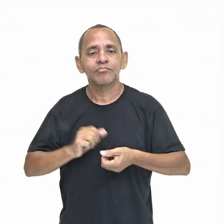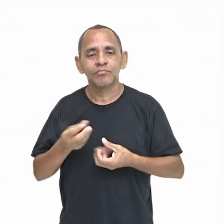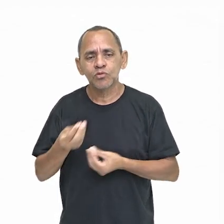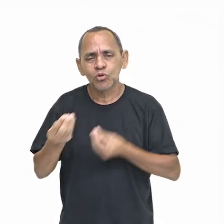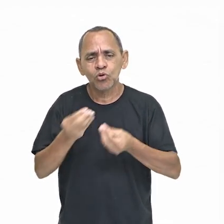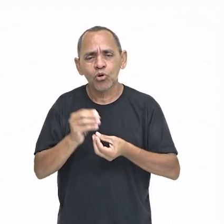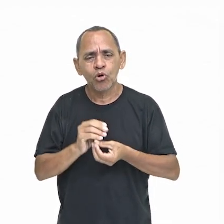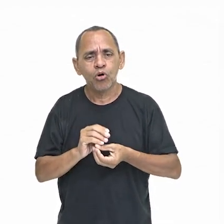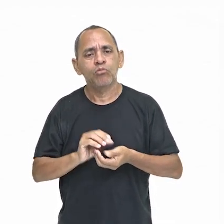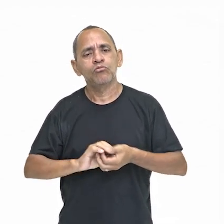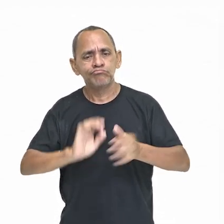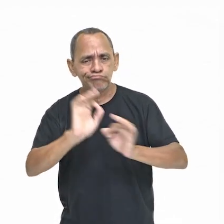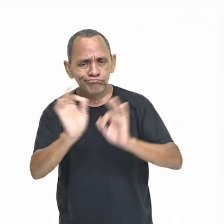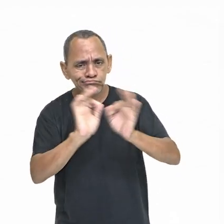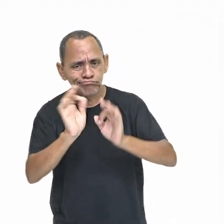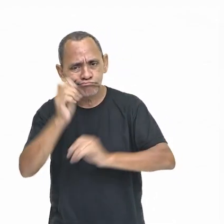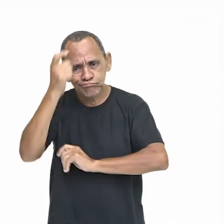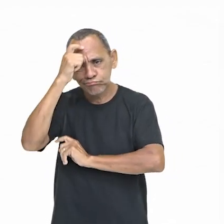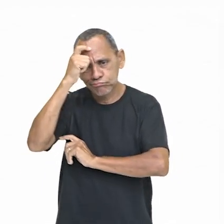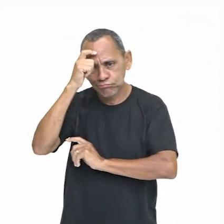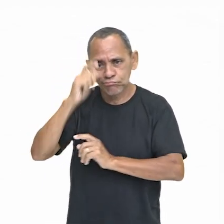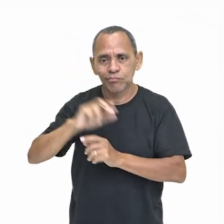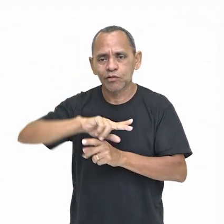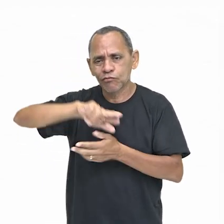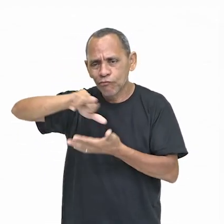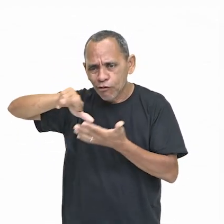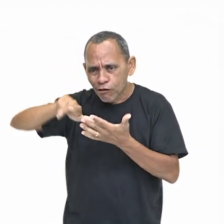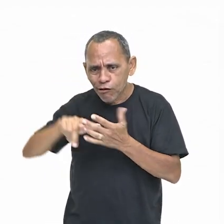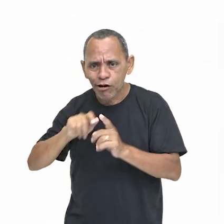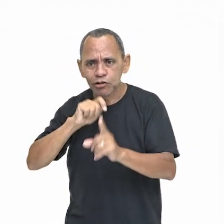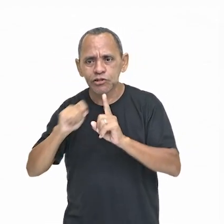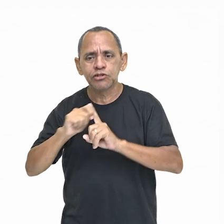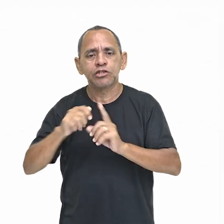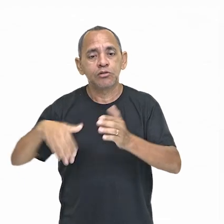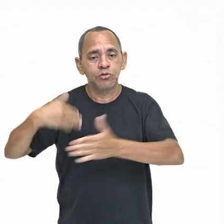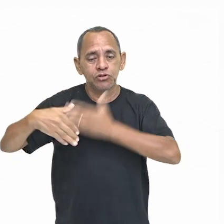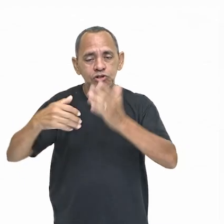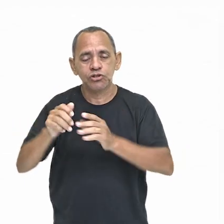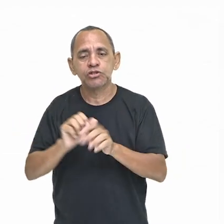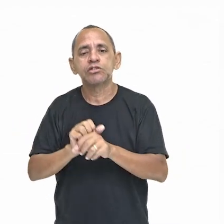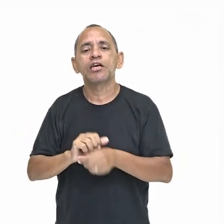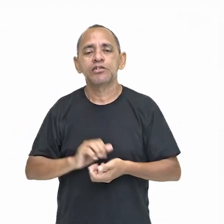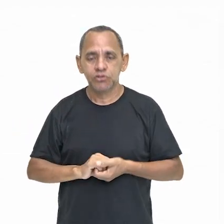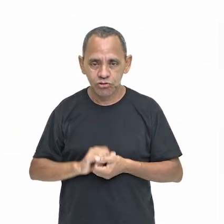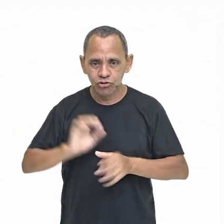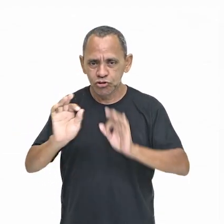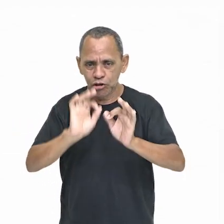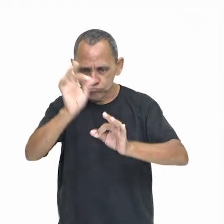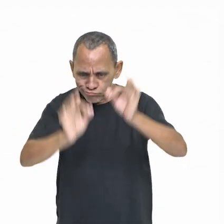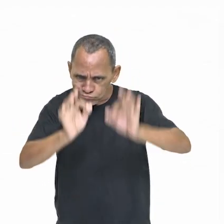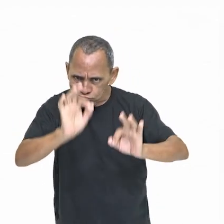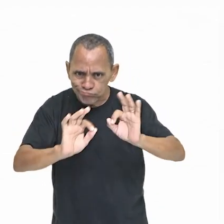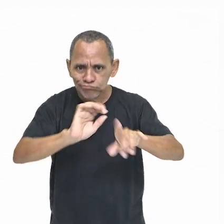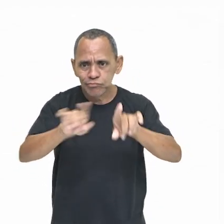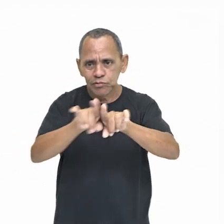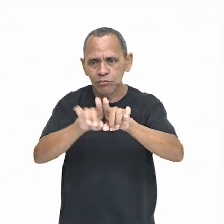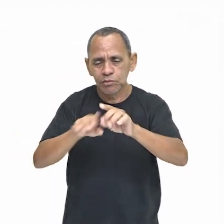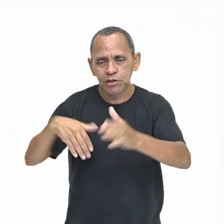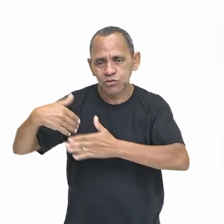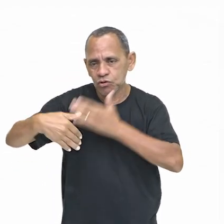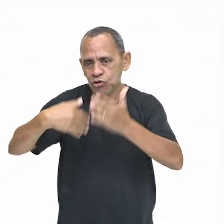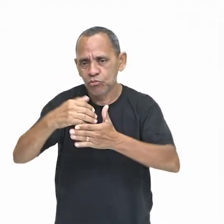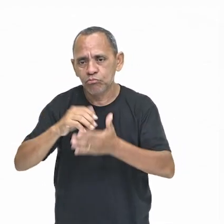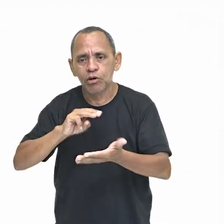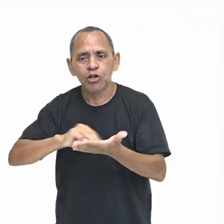do pensamento nas diferentes sociedades e o seu processo de sistematização do conhecimento, desenvolvimento do